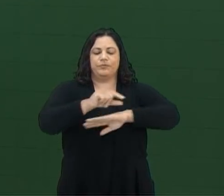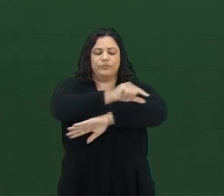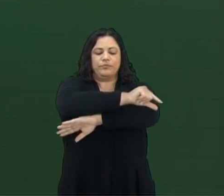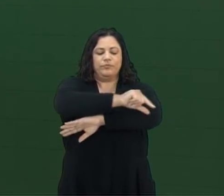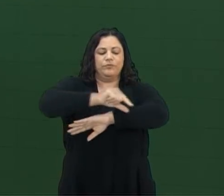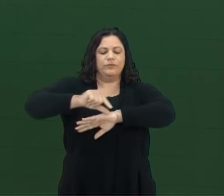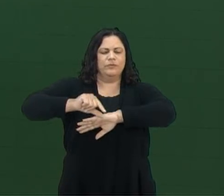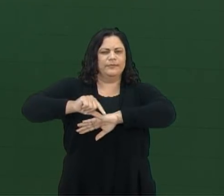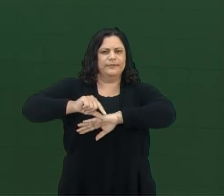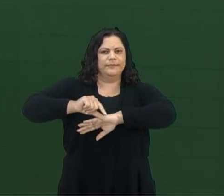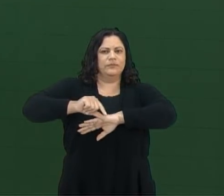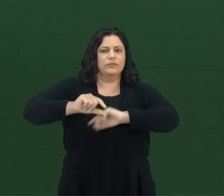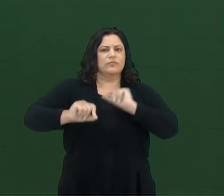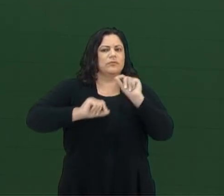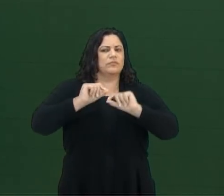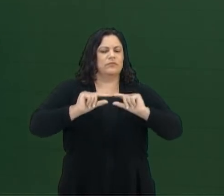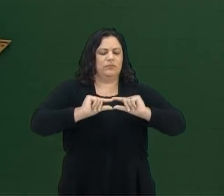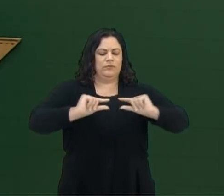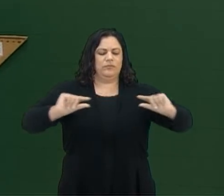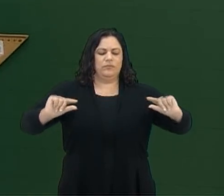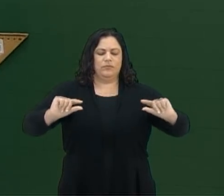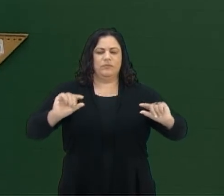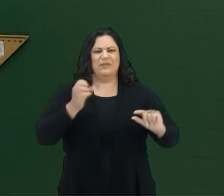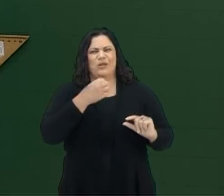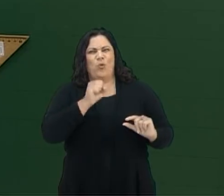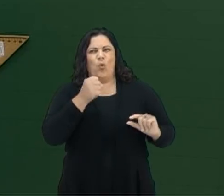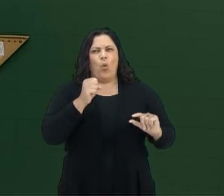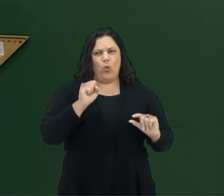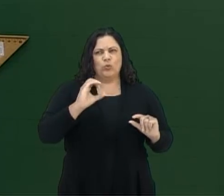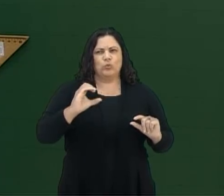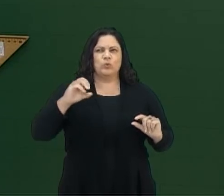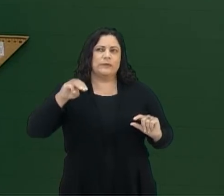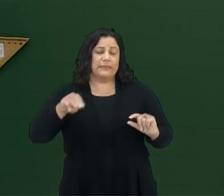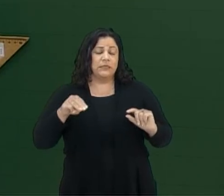uns 8 centímetros. Um pouco maior que o tamanho do lado do quadrado. Aqui.